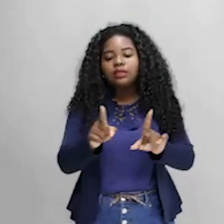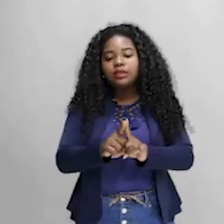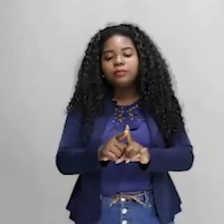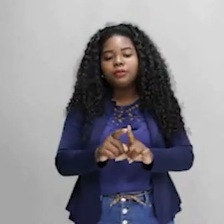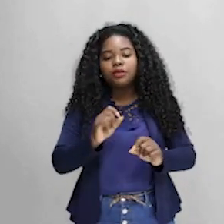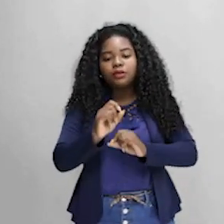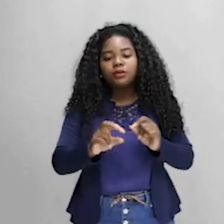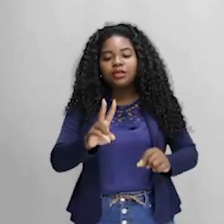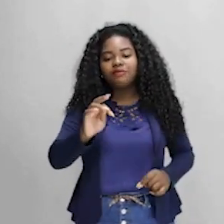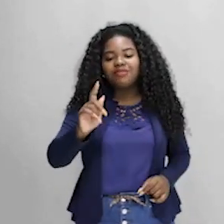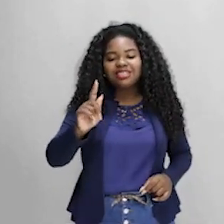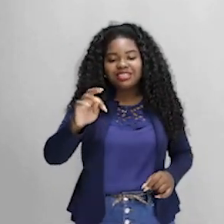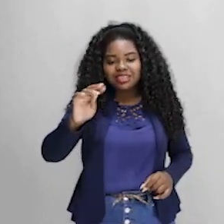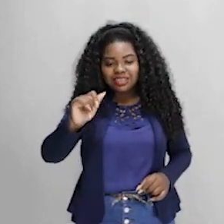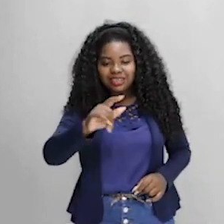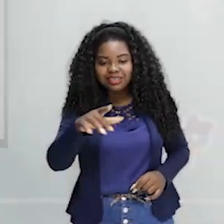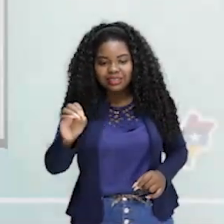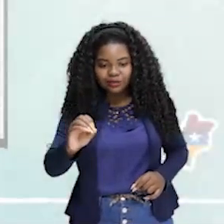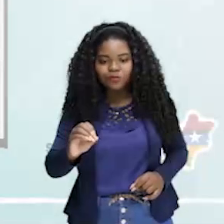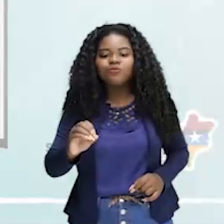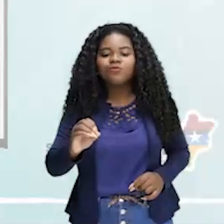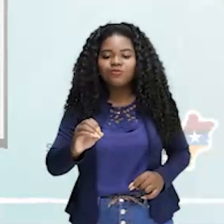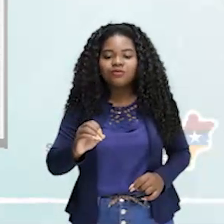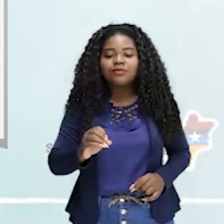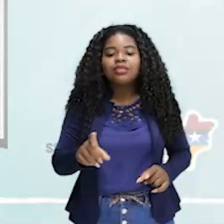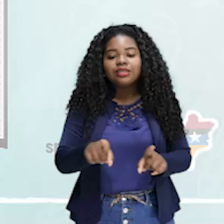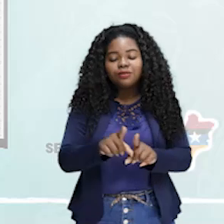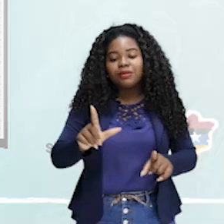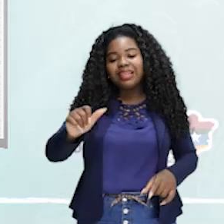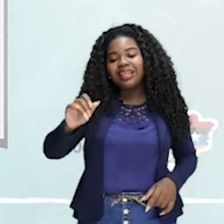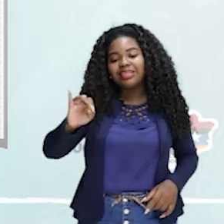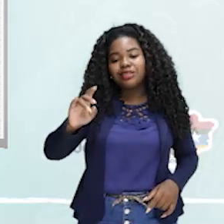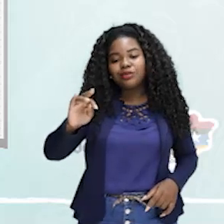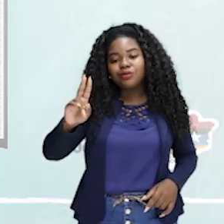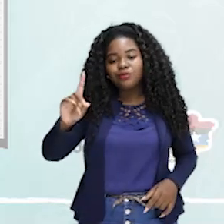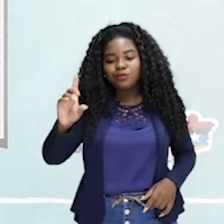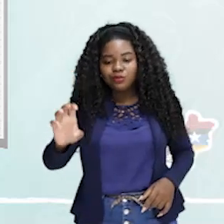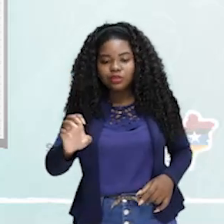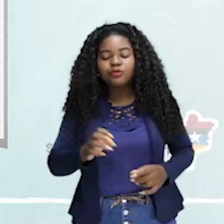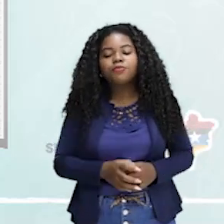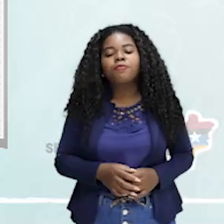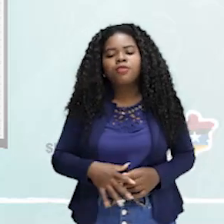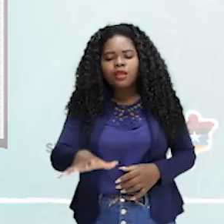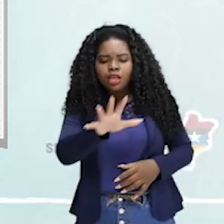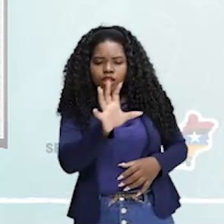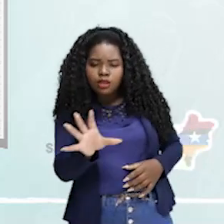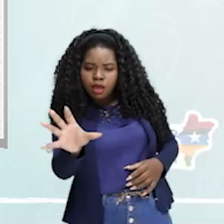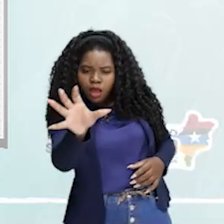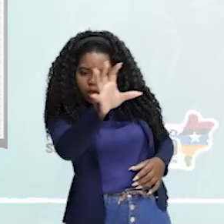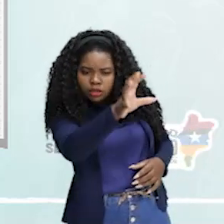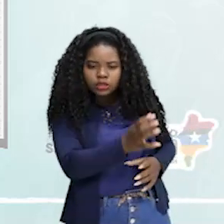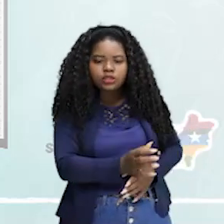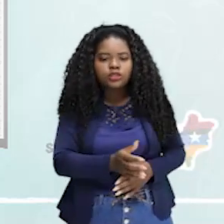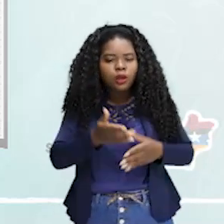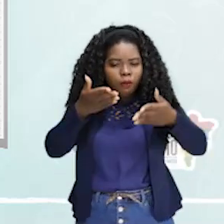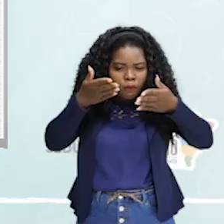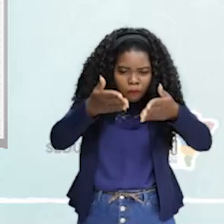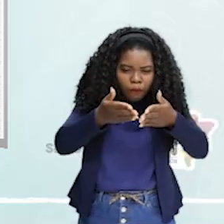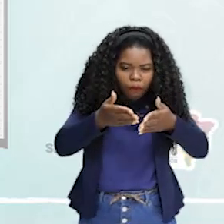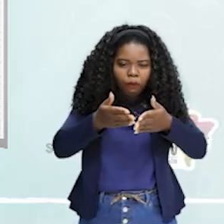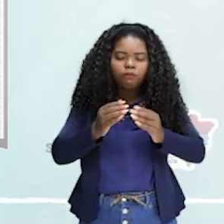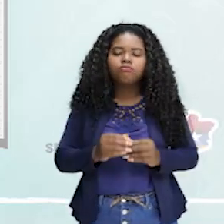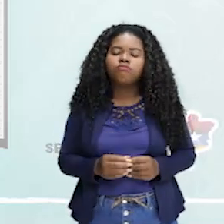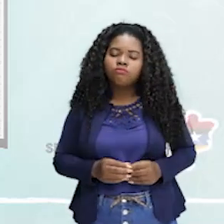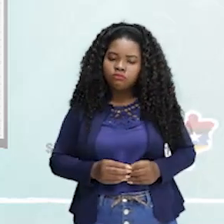princípio básico? Foca aí, presta atenção, galera, tá? Nas regiões centrais do planeta, galera, tá? Que são as regiões de